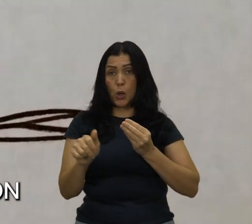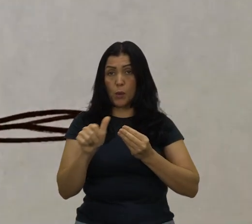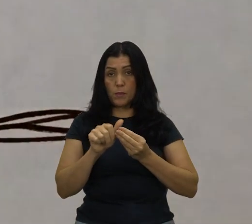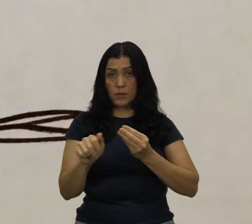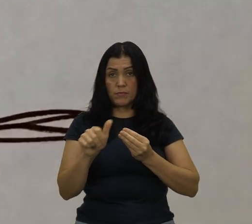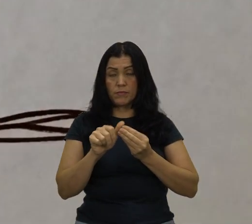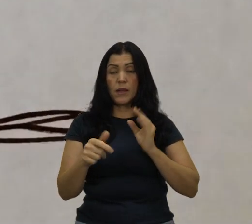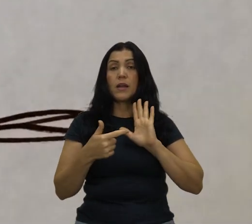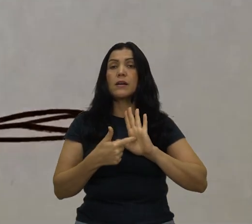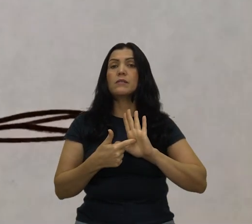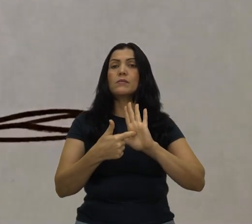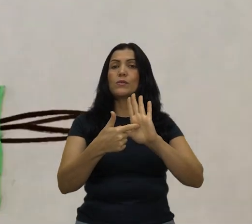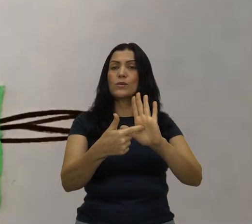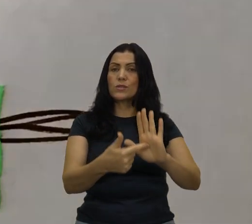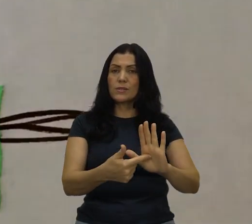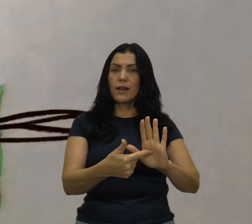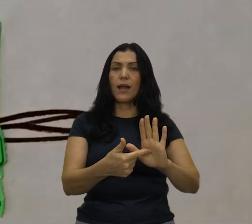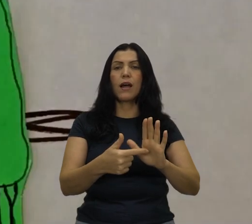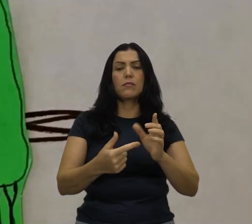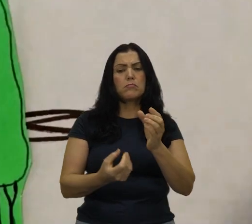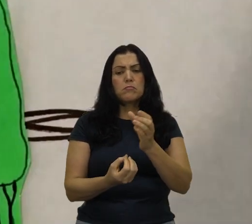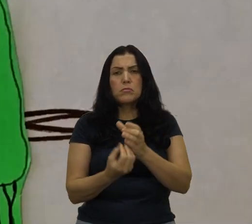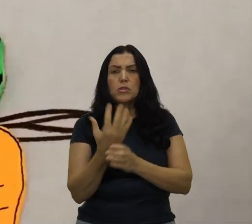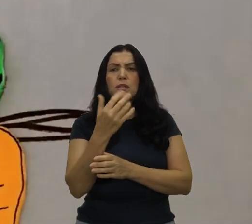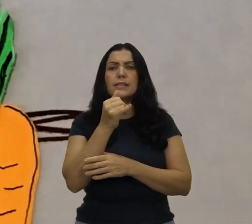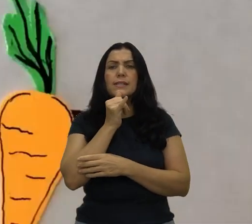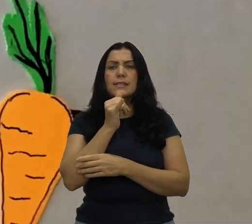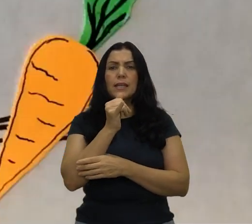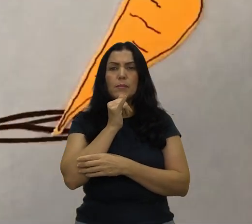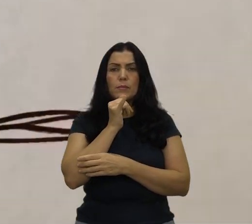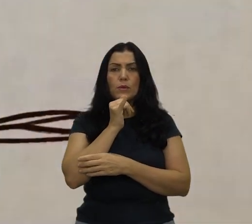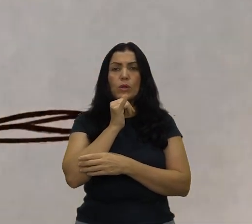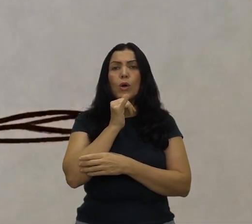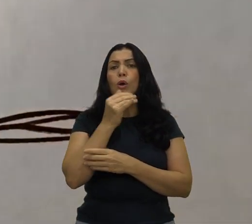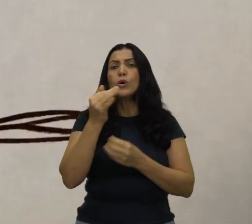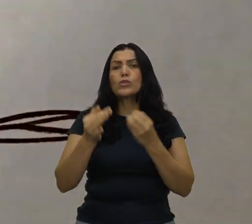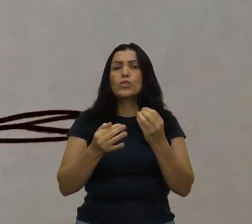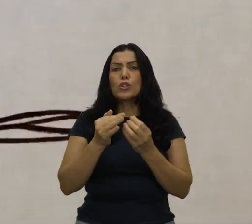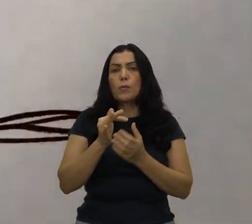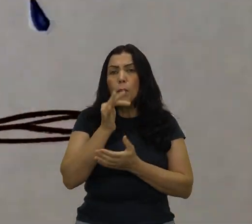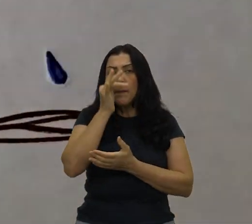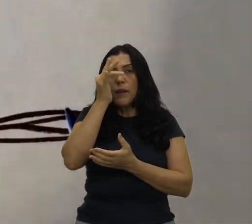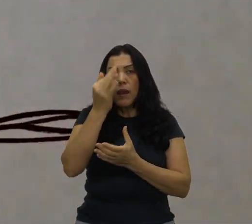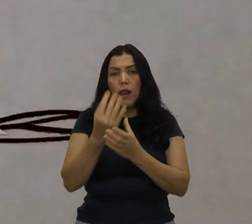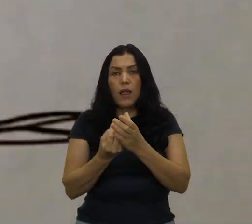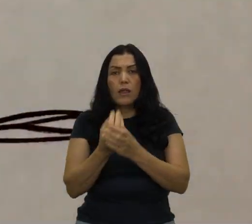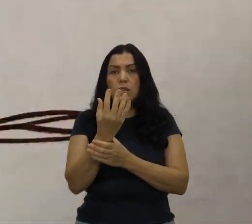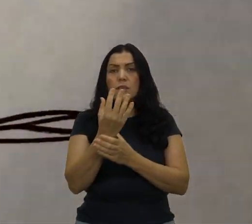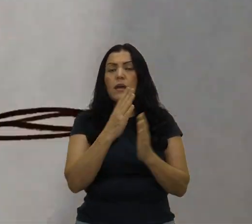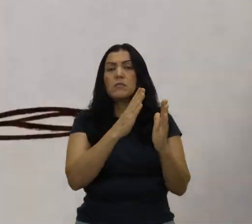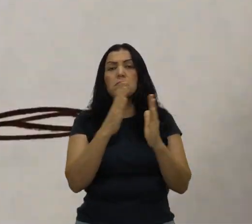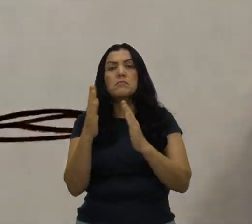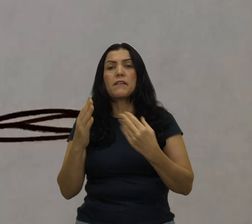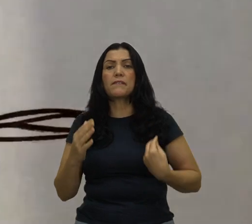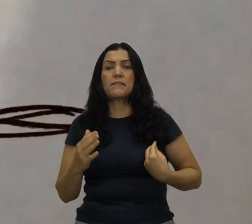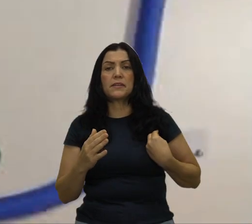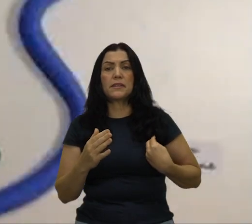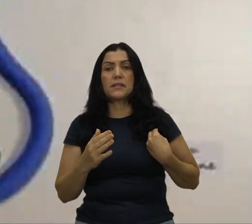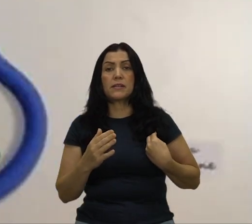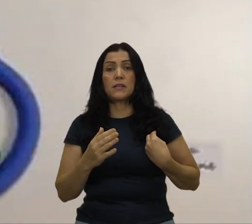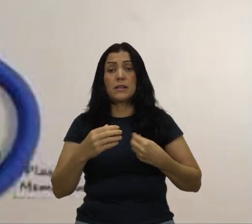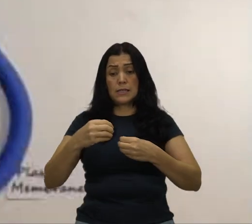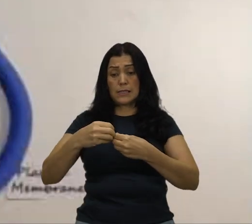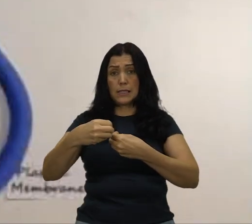stop motion para mostrar processos biológicos, como, por exemplo, o ciclo de vida de uma planta,